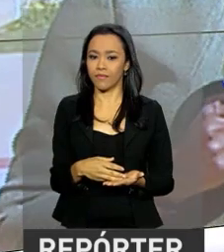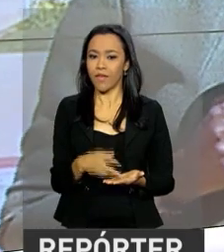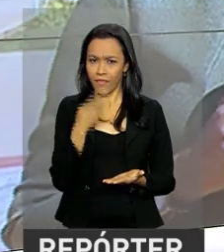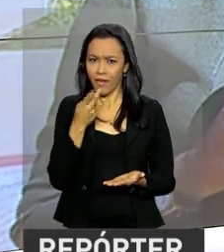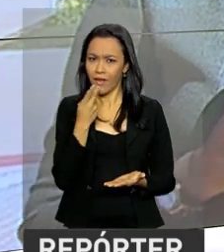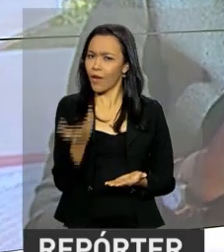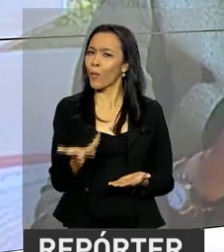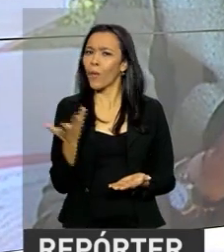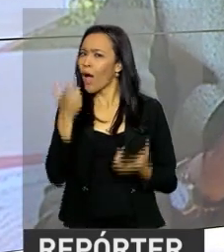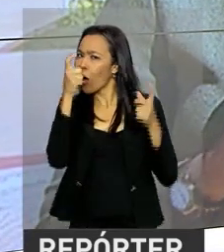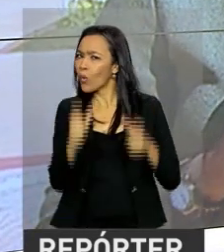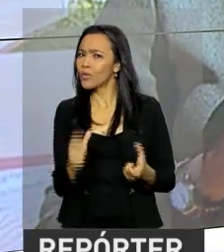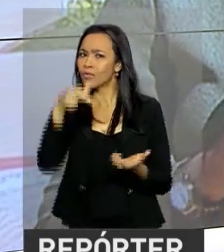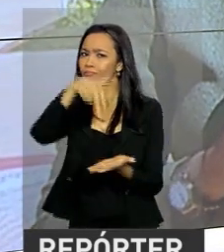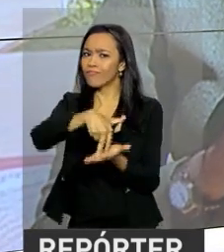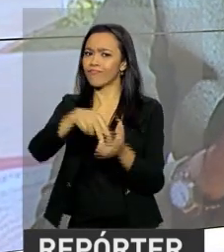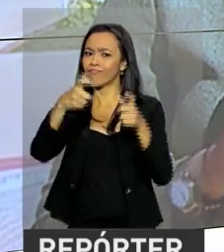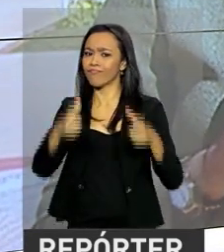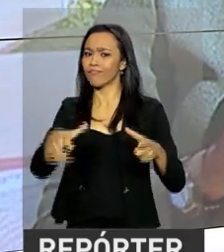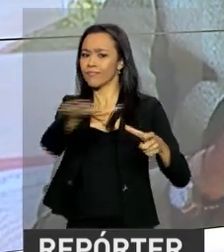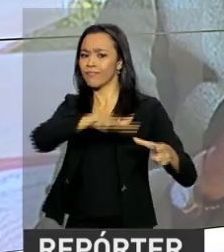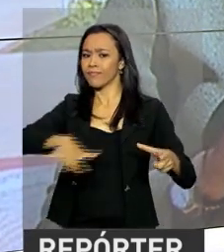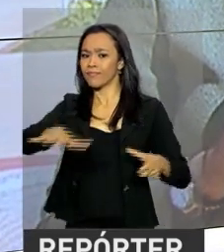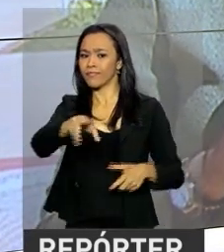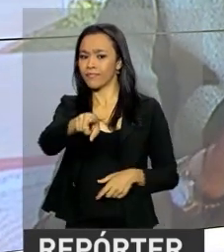fala pra gente aonde você está.